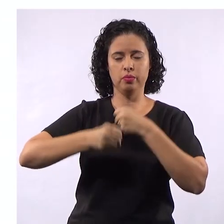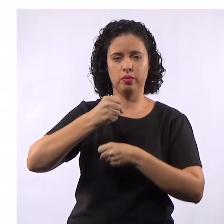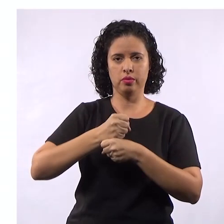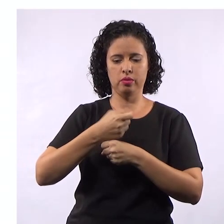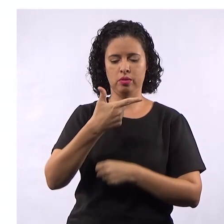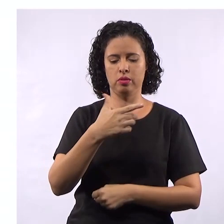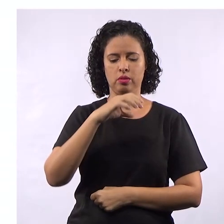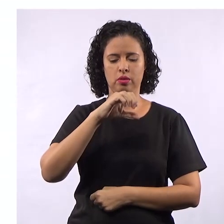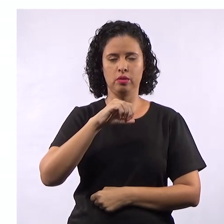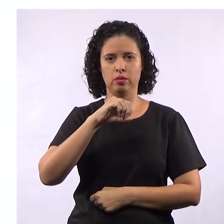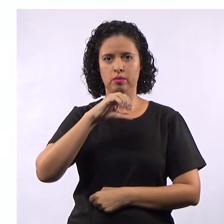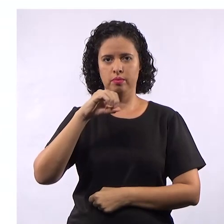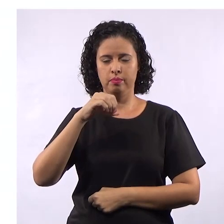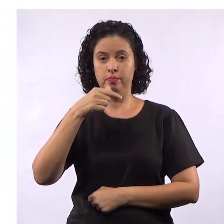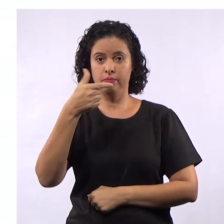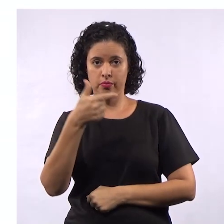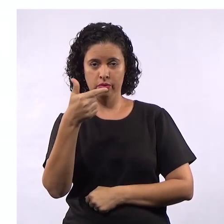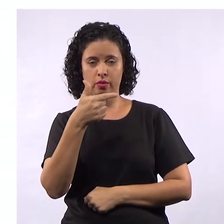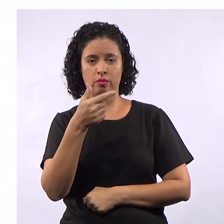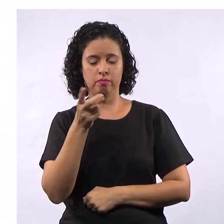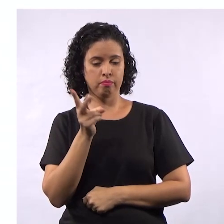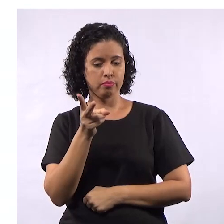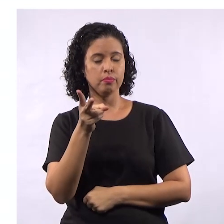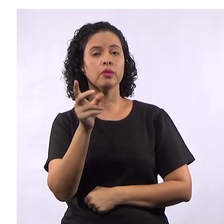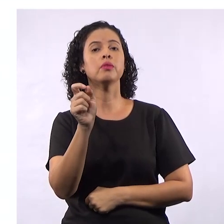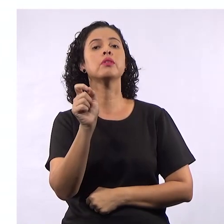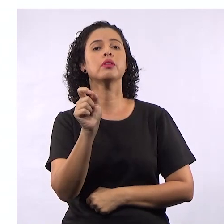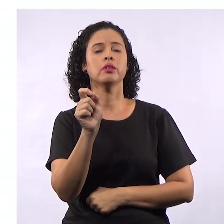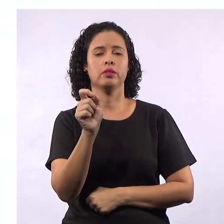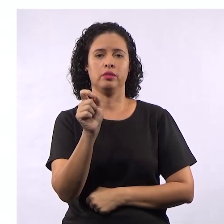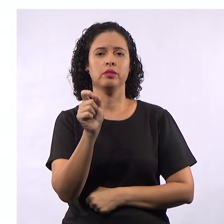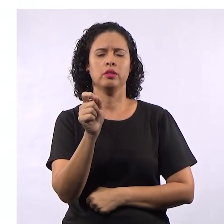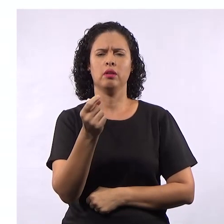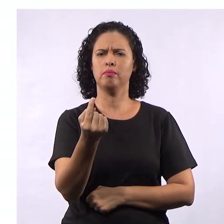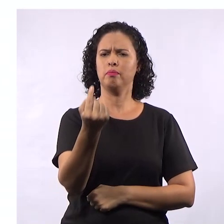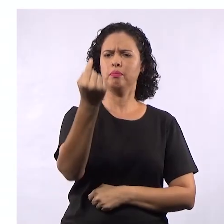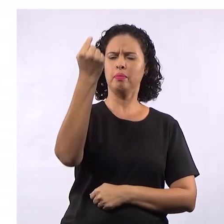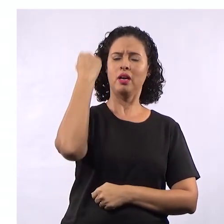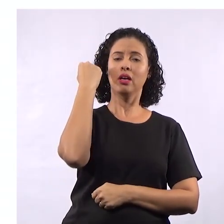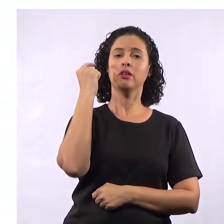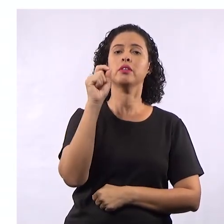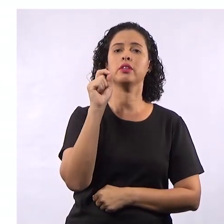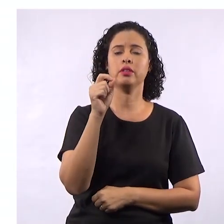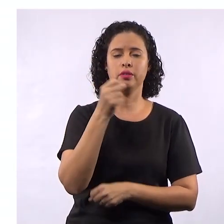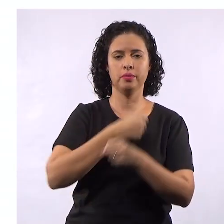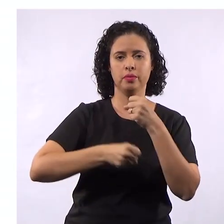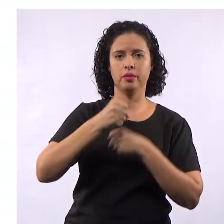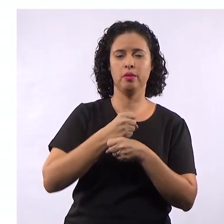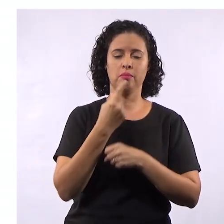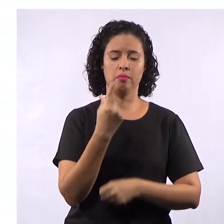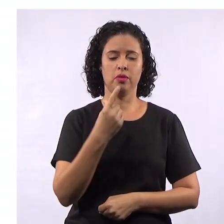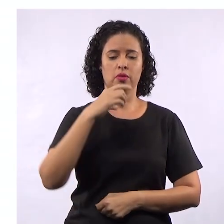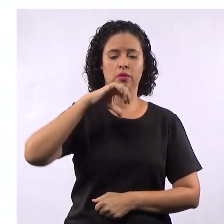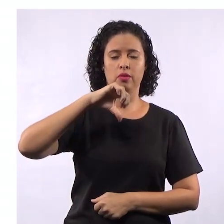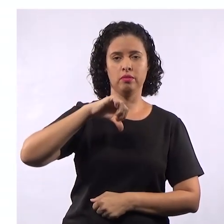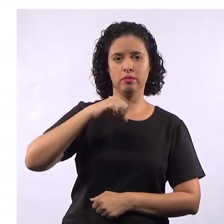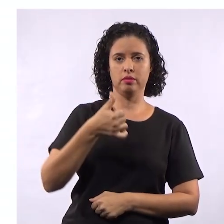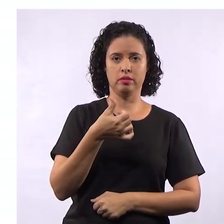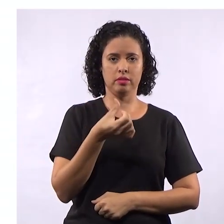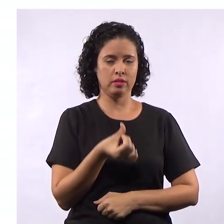direito civil regula os direitos e deveres das pessoas na sua qualidade de esposo ou de esposa, de pai ou